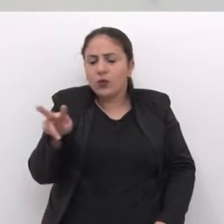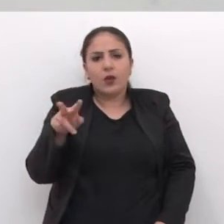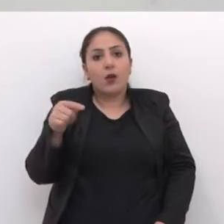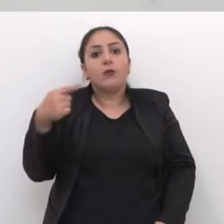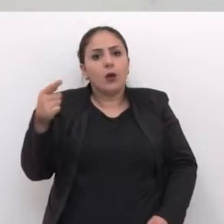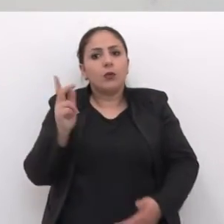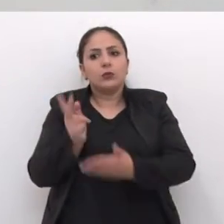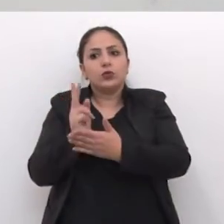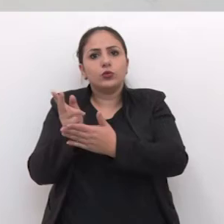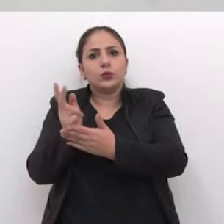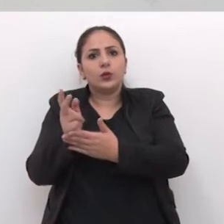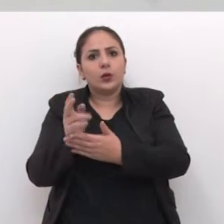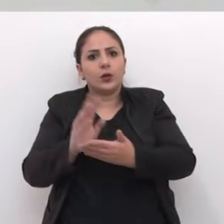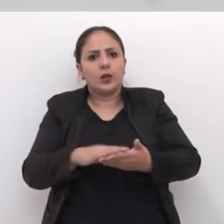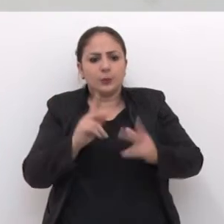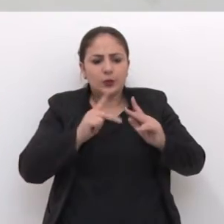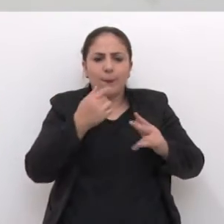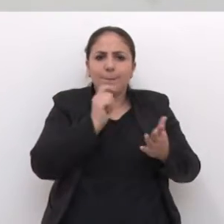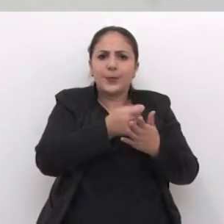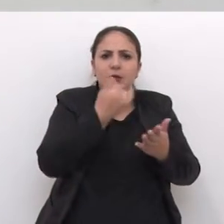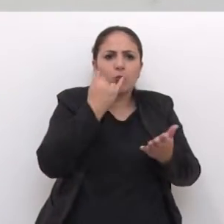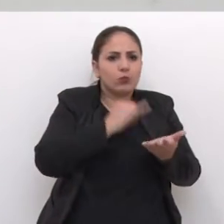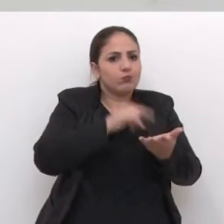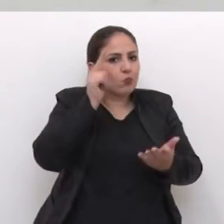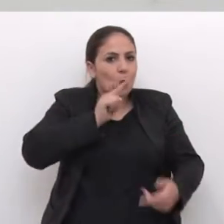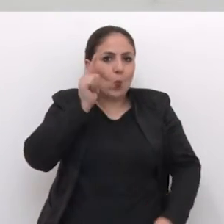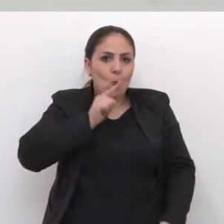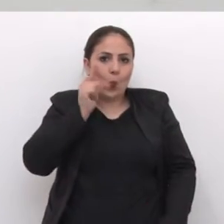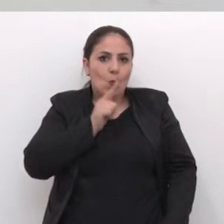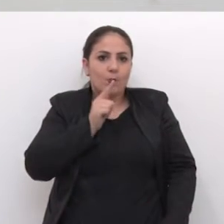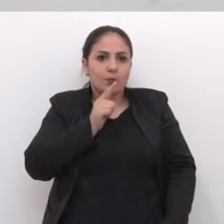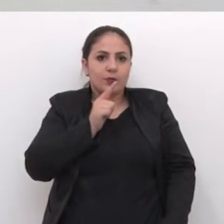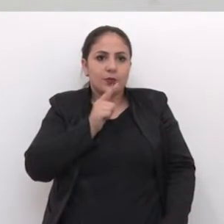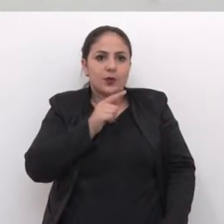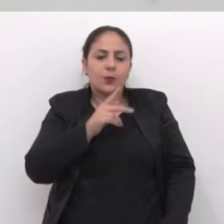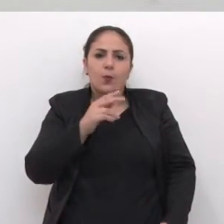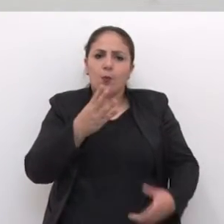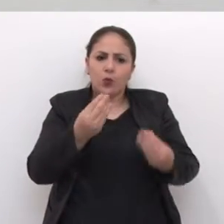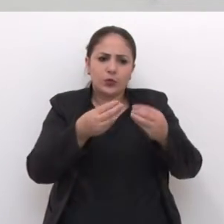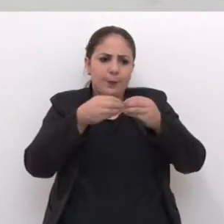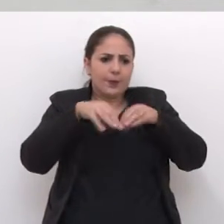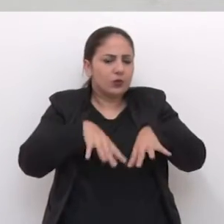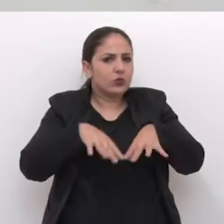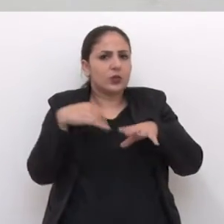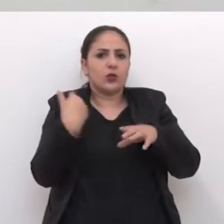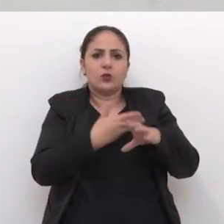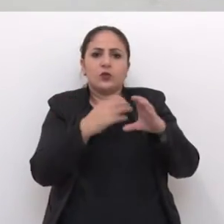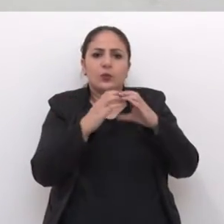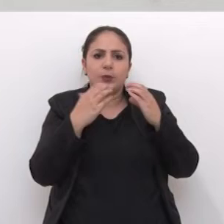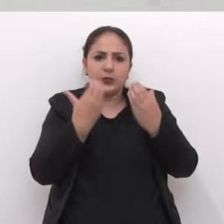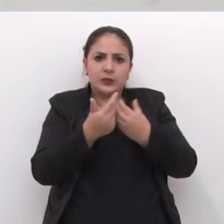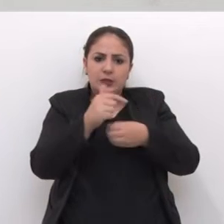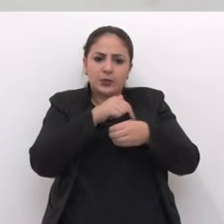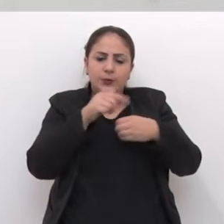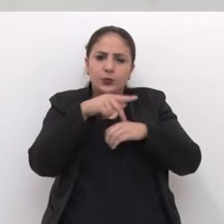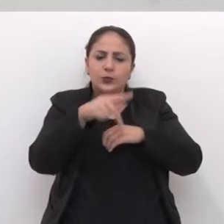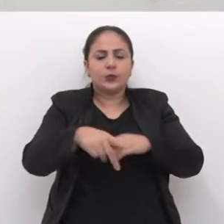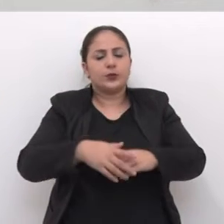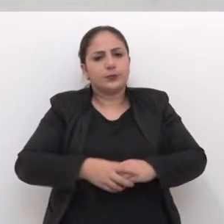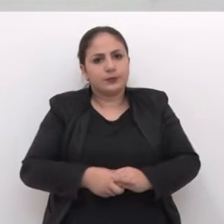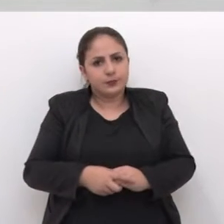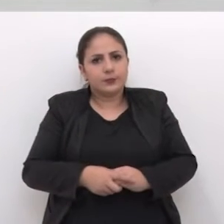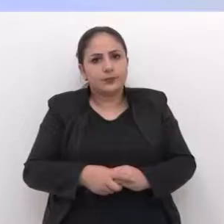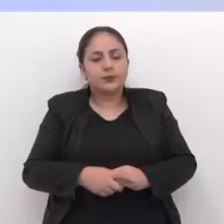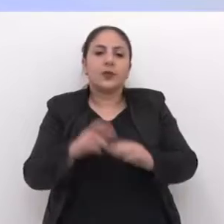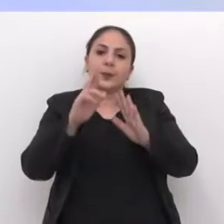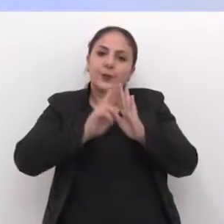poder público, é as pessoas que pagam imposto, vão ter que pagar ali, e não vão conseguir pagar, vai ser muito prejudicar a nossa comunidade, nossa cidade